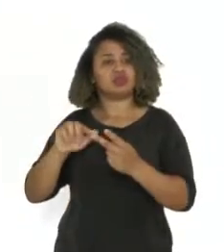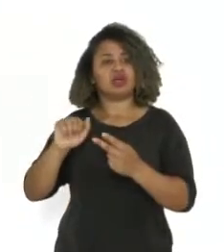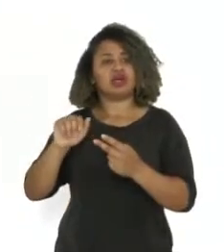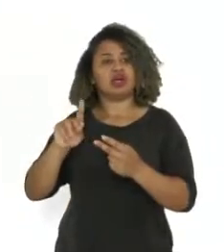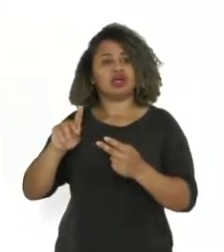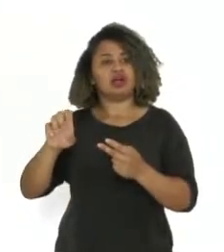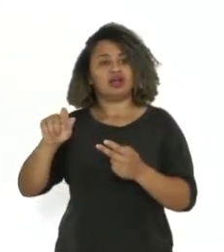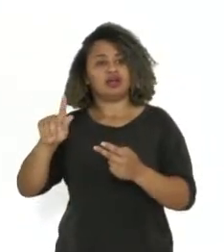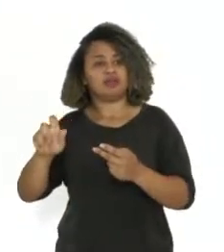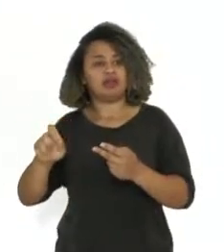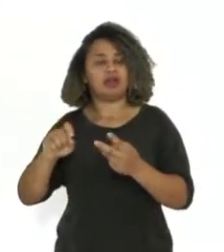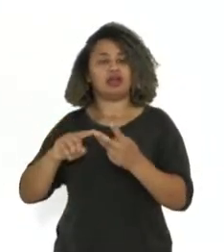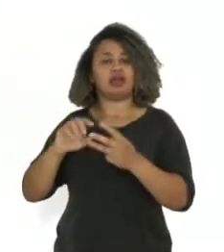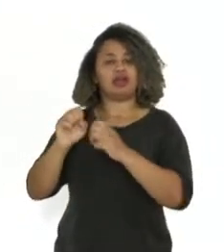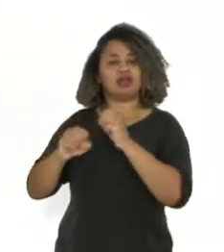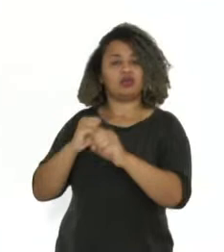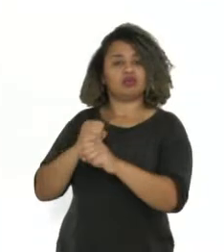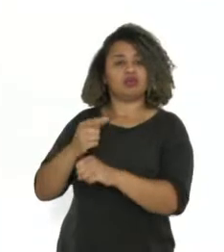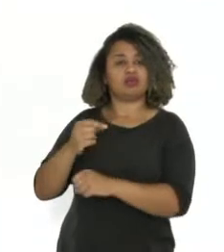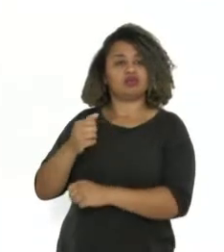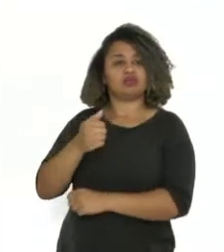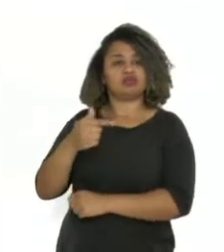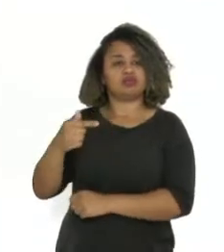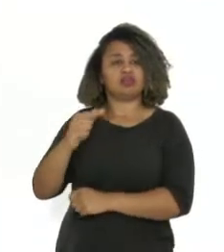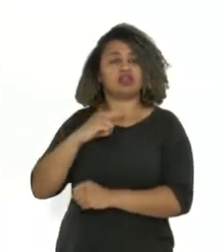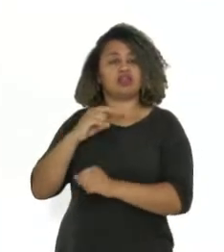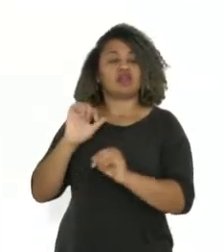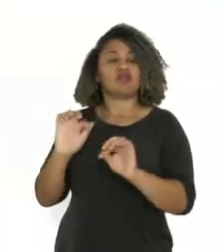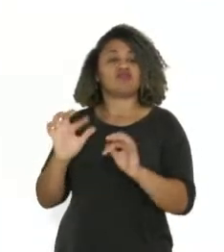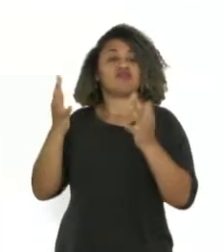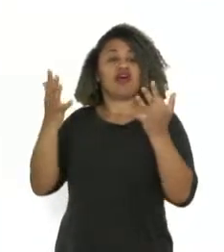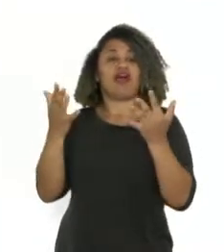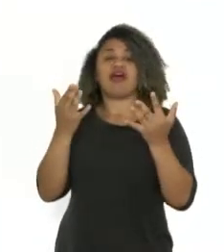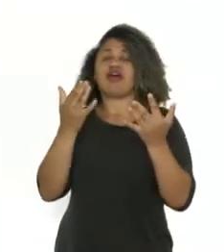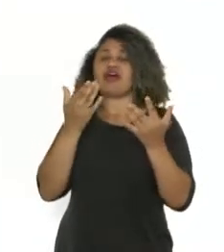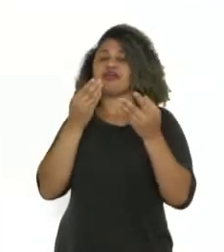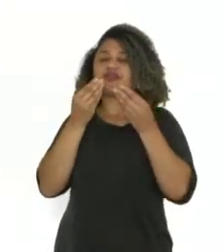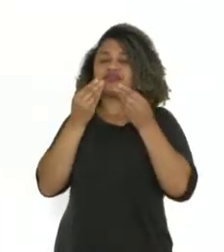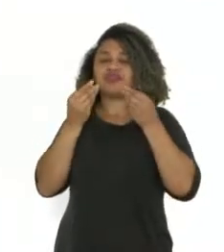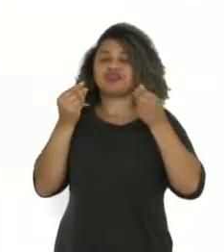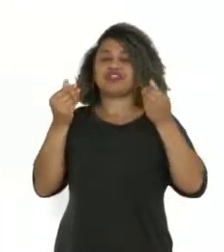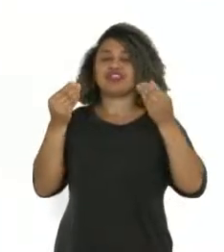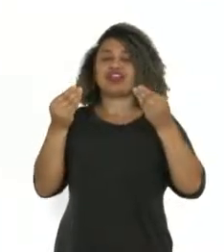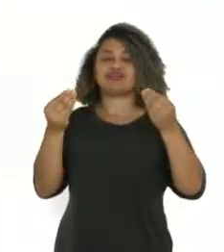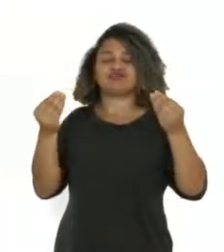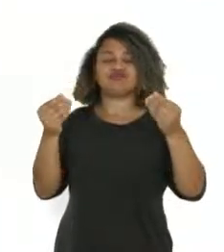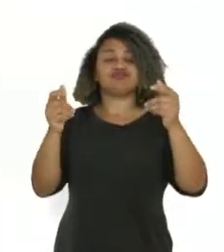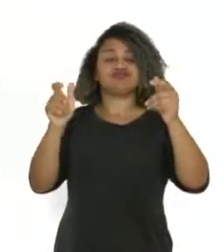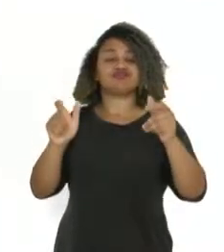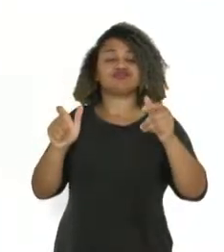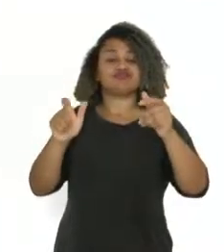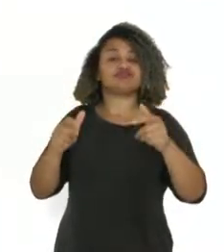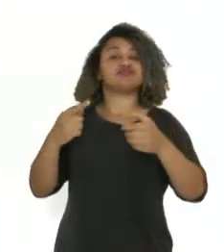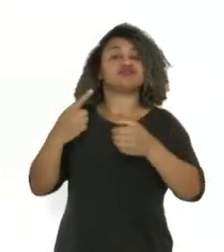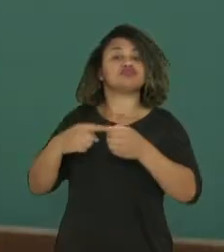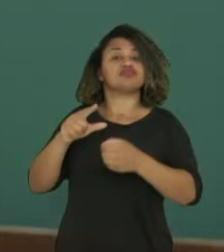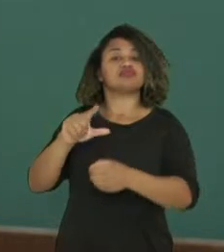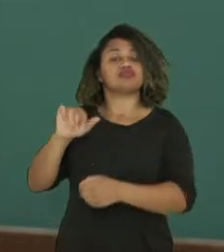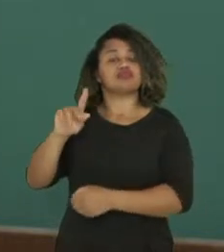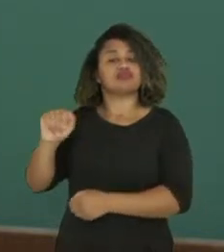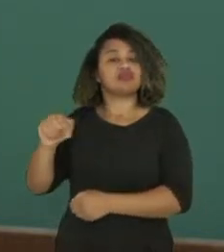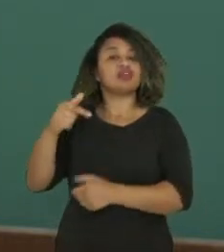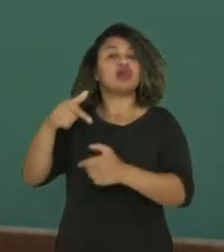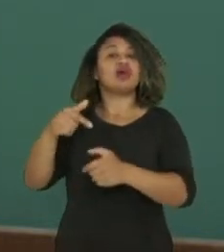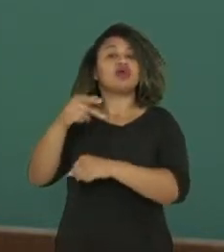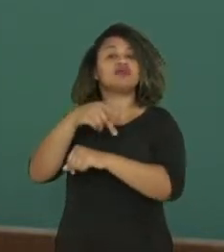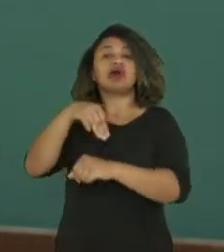2017. Daí diz assim, ó: Festival de Sabores Lima, Peru.